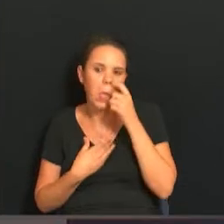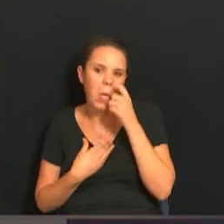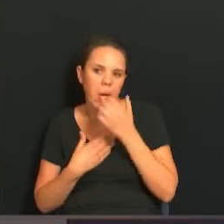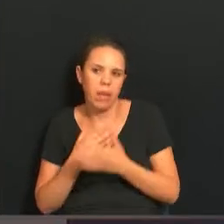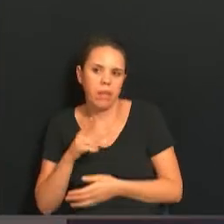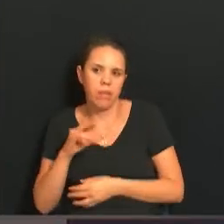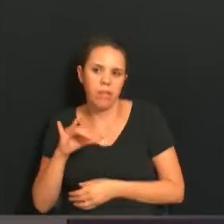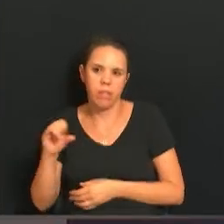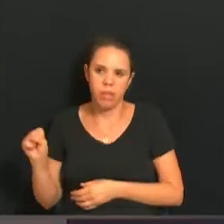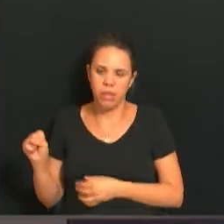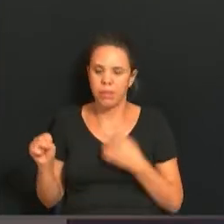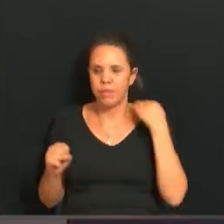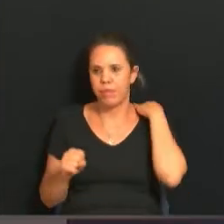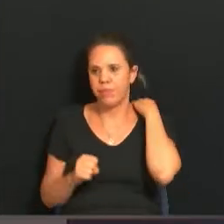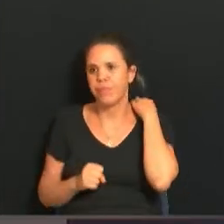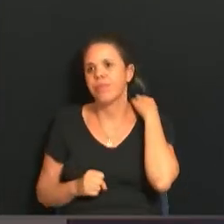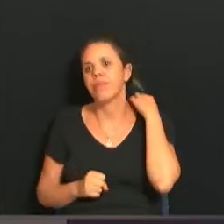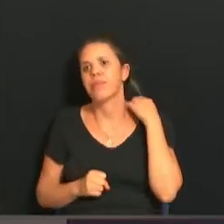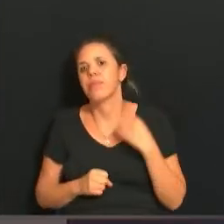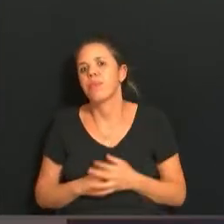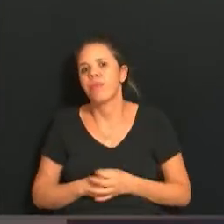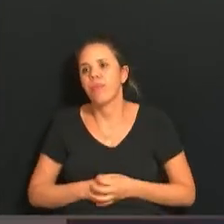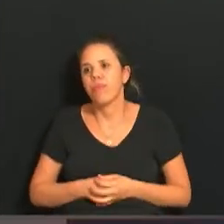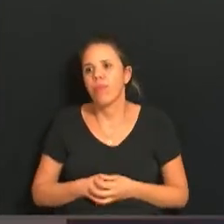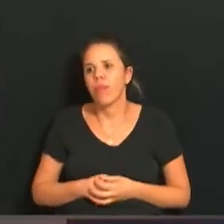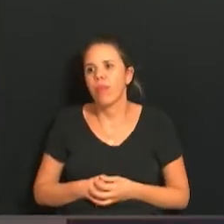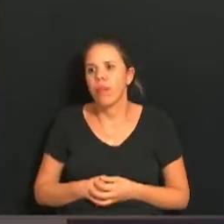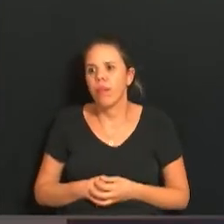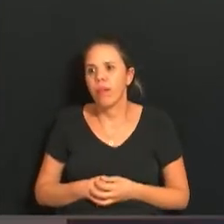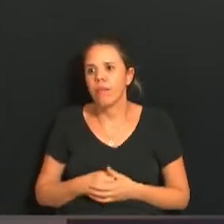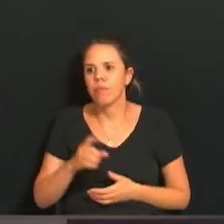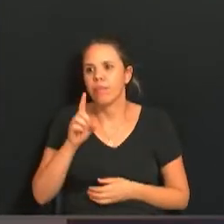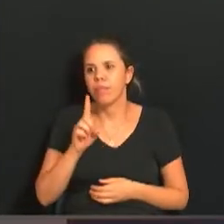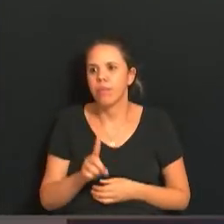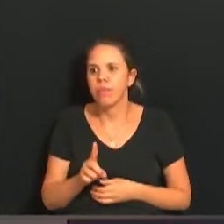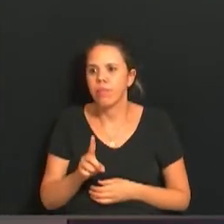Vinícius, também a diretora